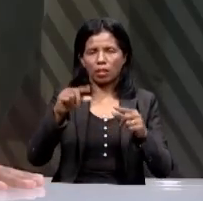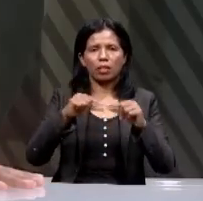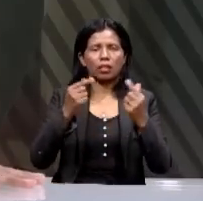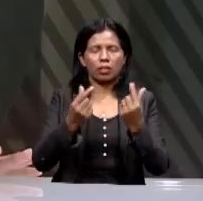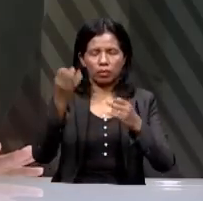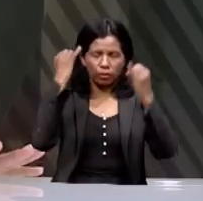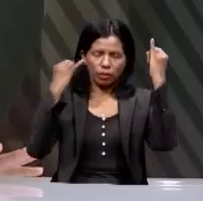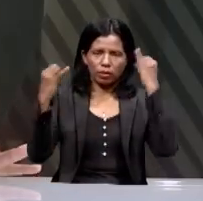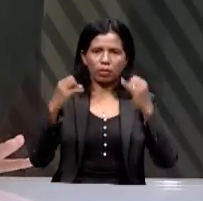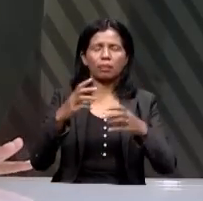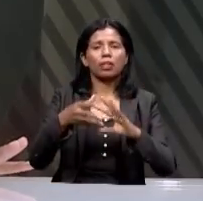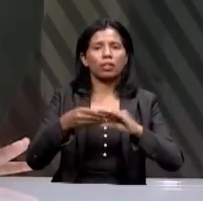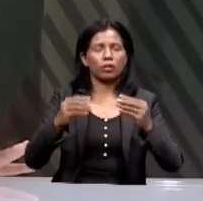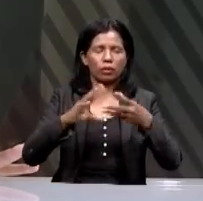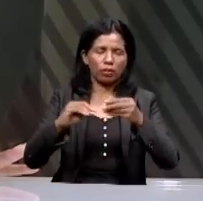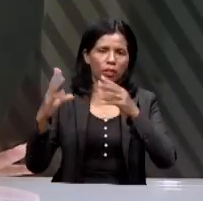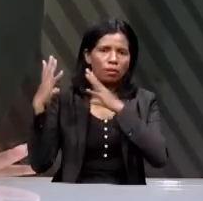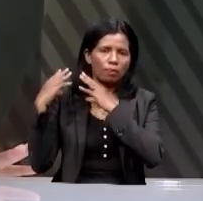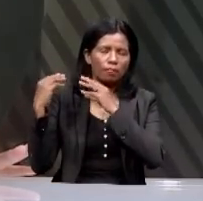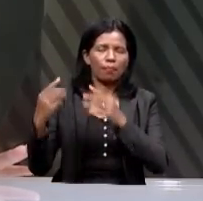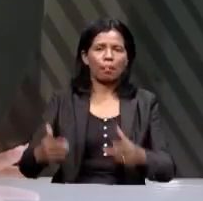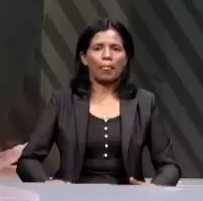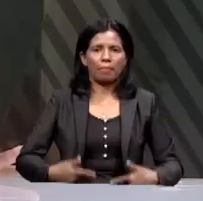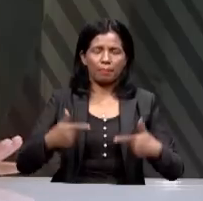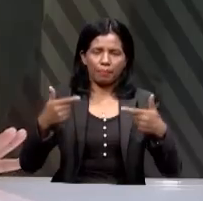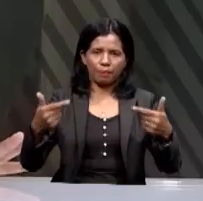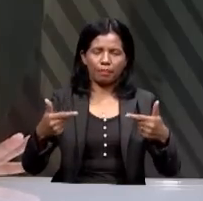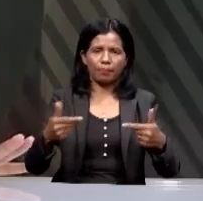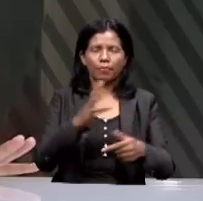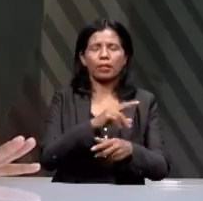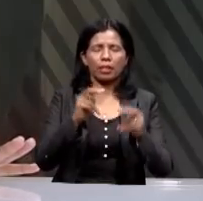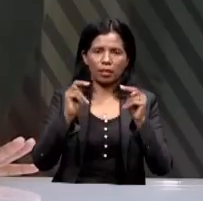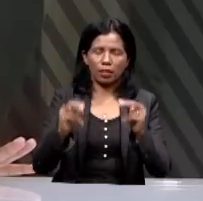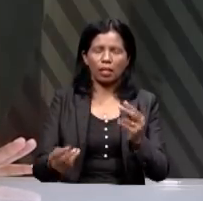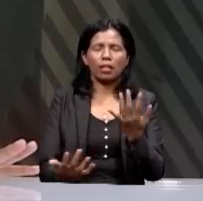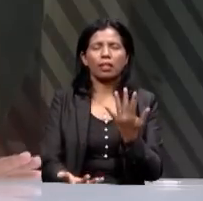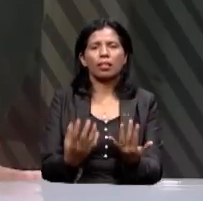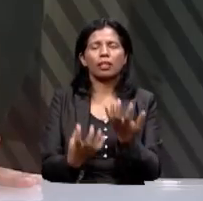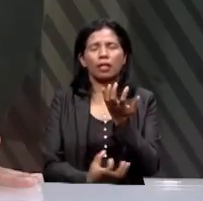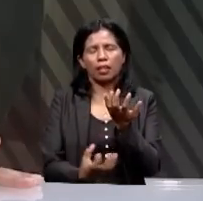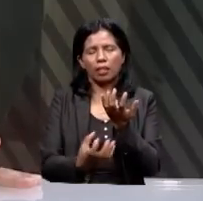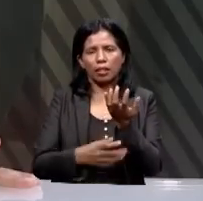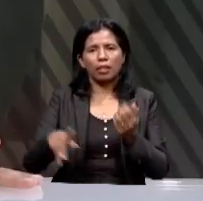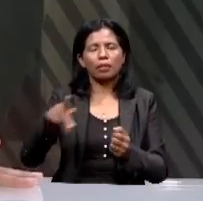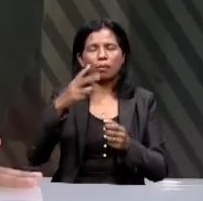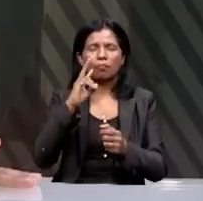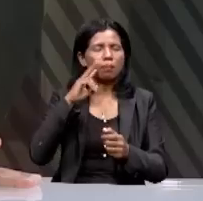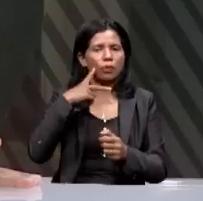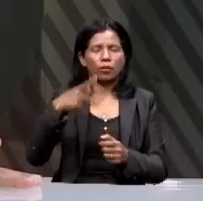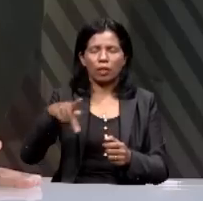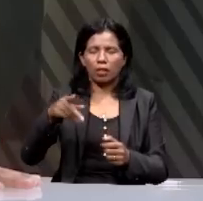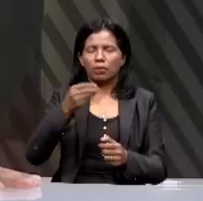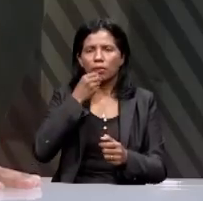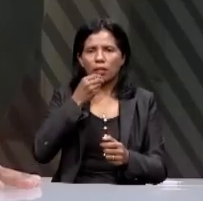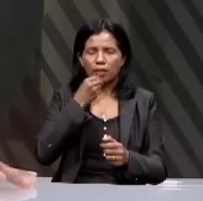semana ne com a ba história moris Olandino Marques Roselia nebe tem deit modo kanku ou de han banheira laia ihan seluk